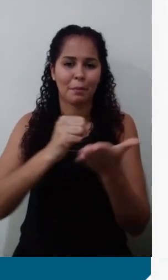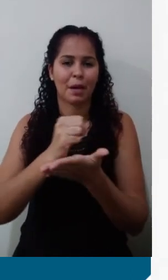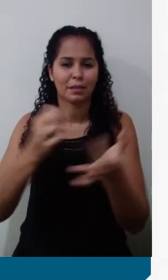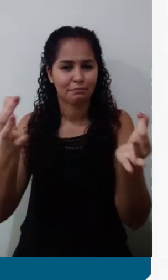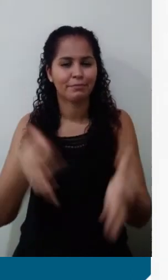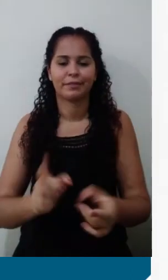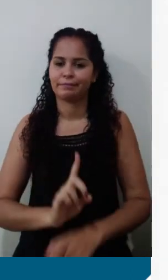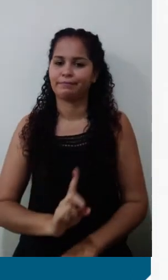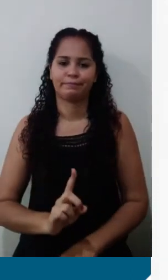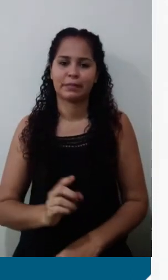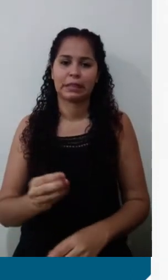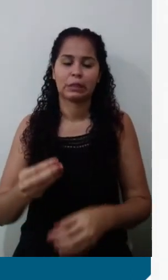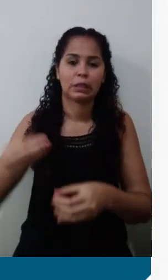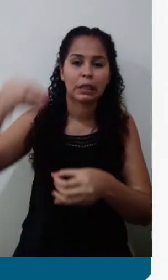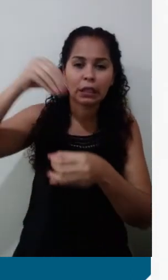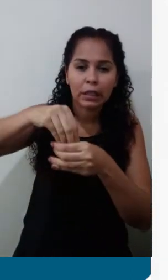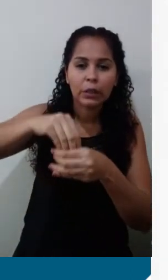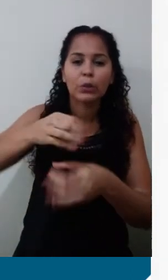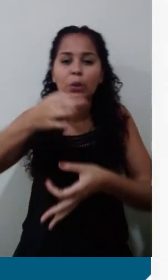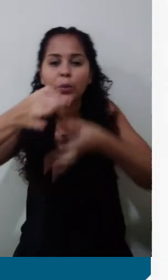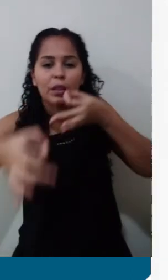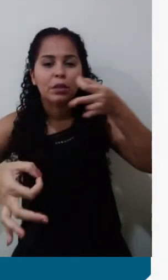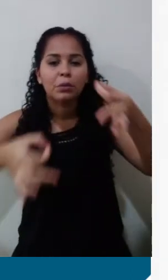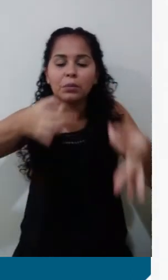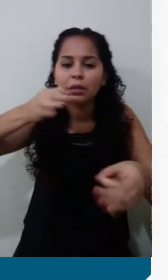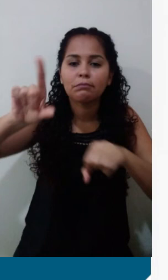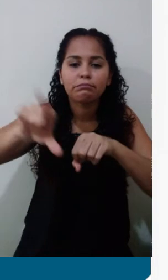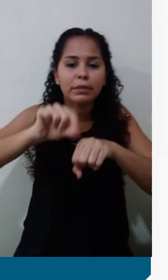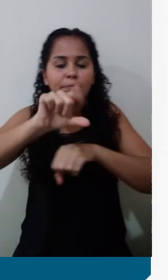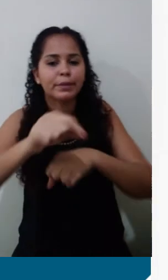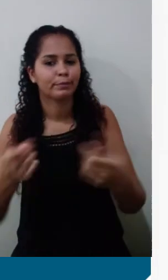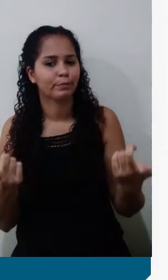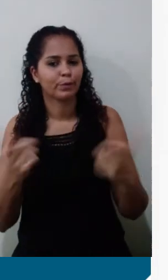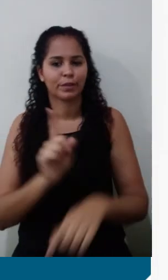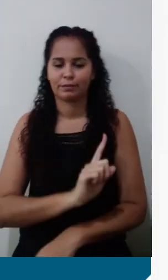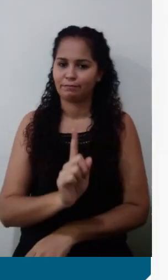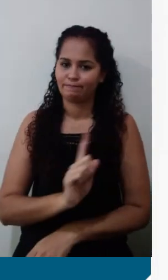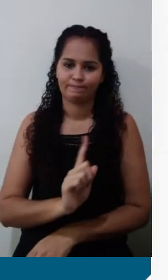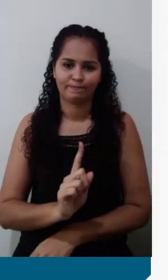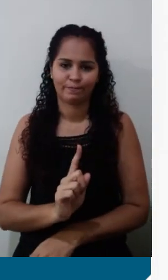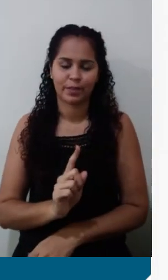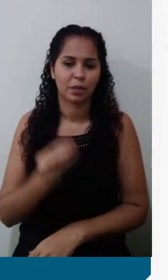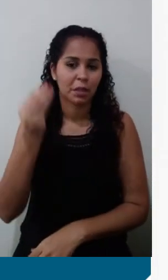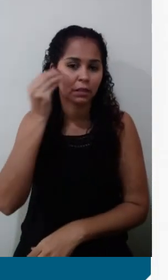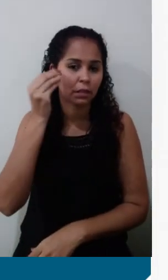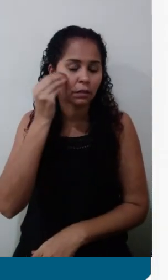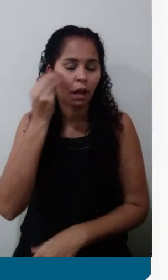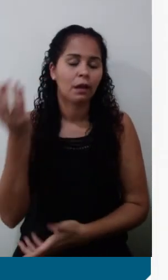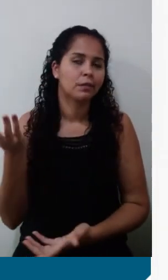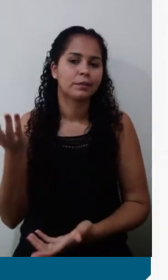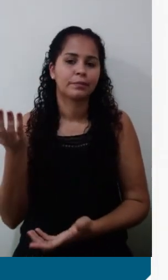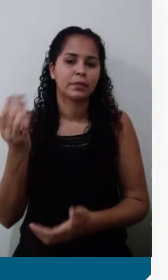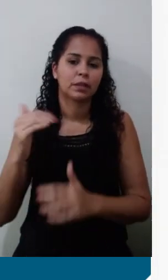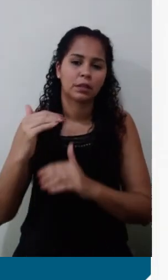fundamentar de forma adequada, nem inserir um outro argumento, nesse caso da redação dele, era necessário para compor a